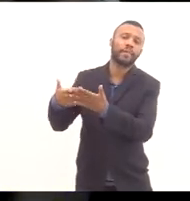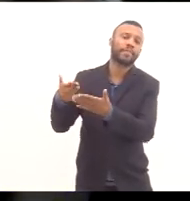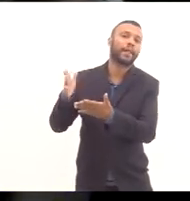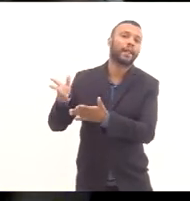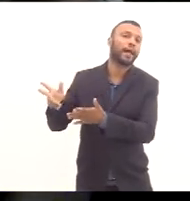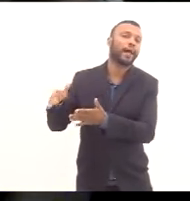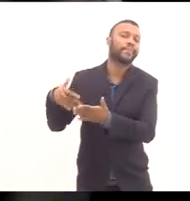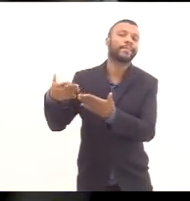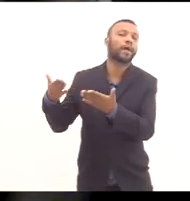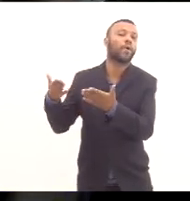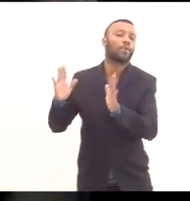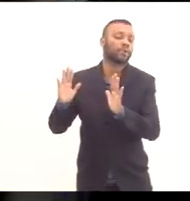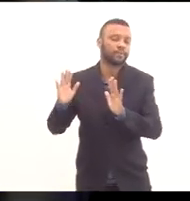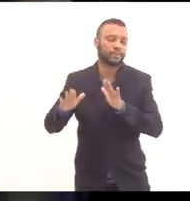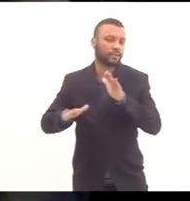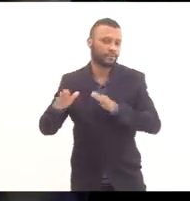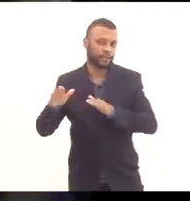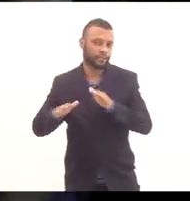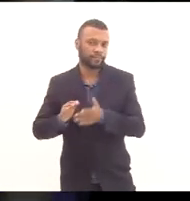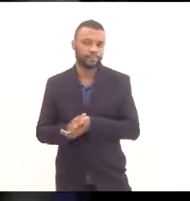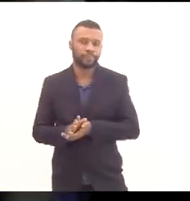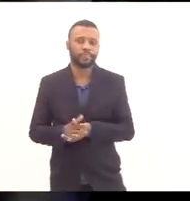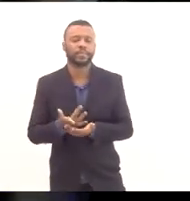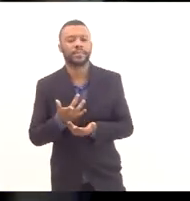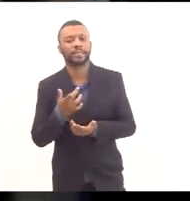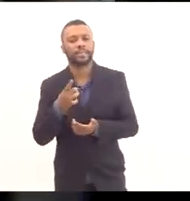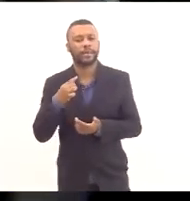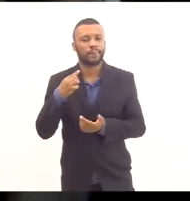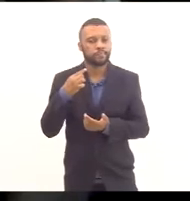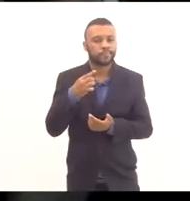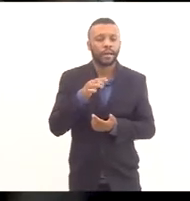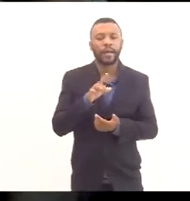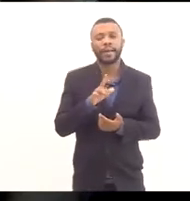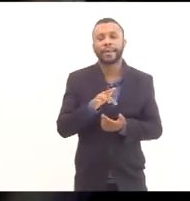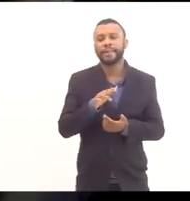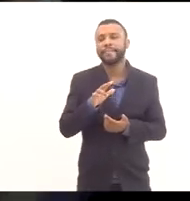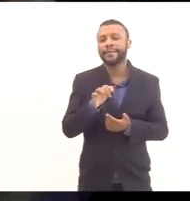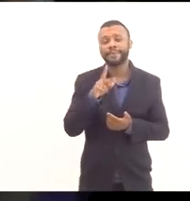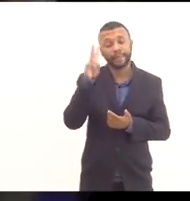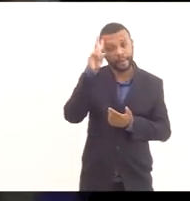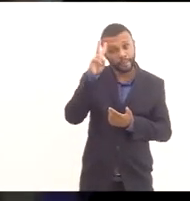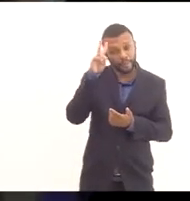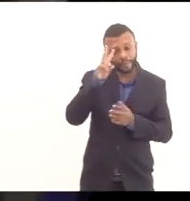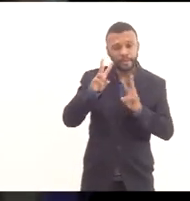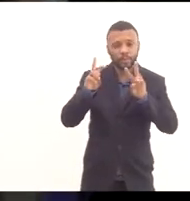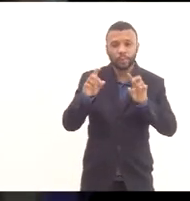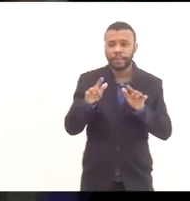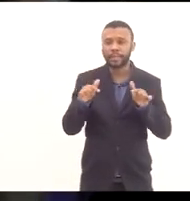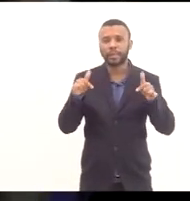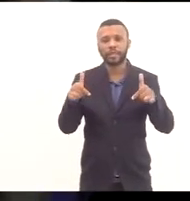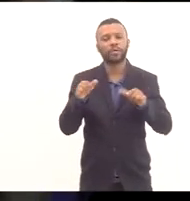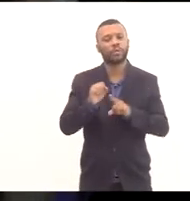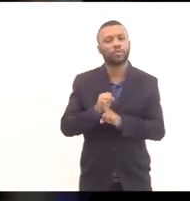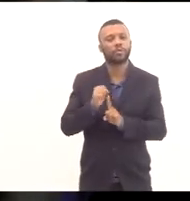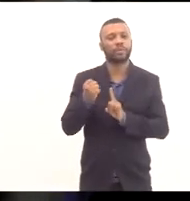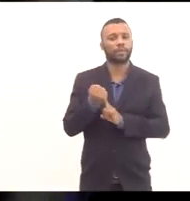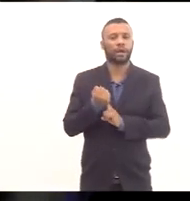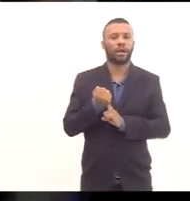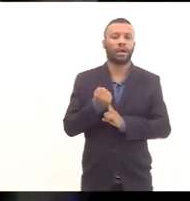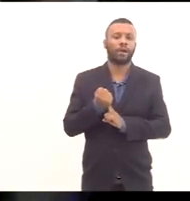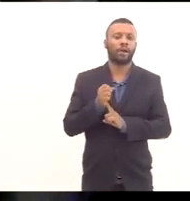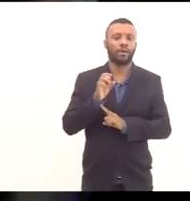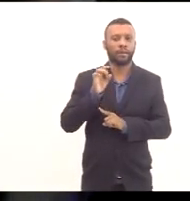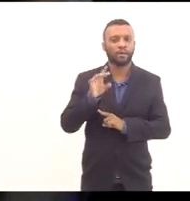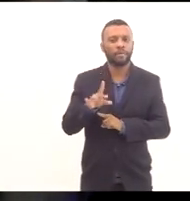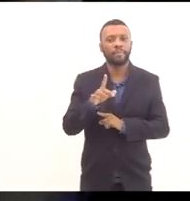talvez até hoje e a doutora Lívia também tava me lembrando que em relação esse mutirão ele